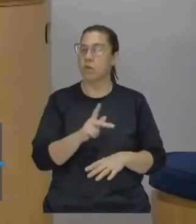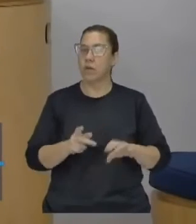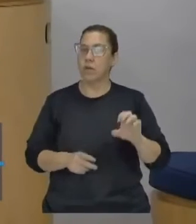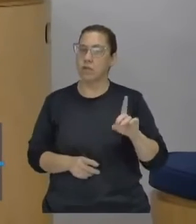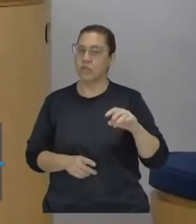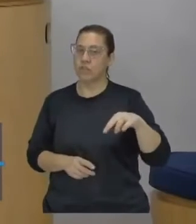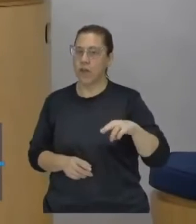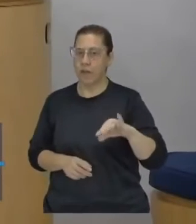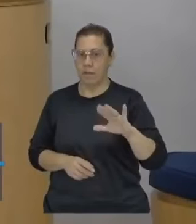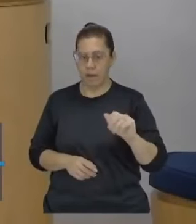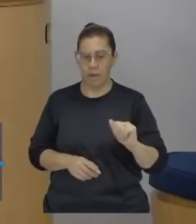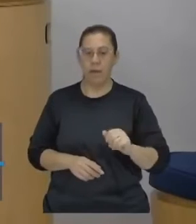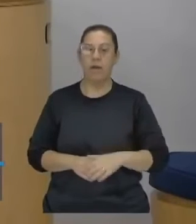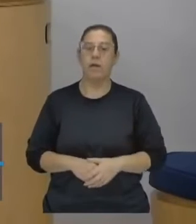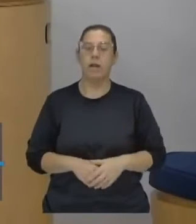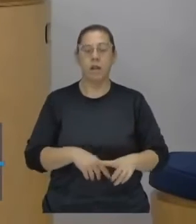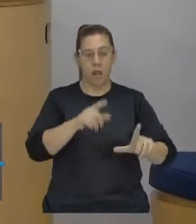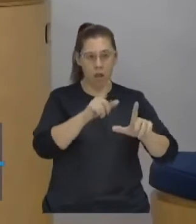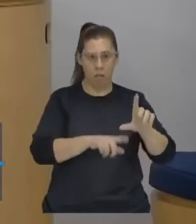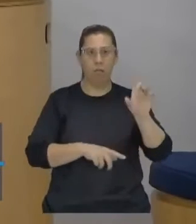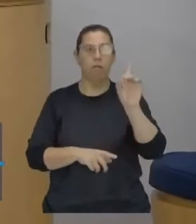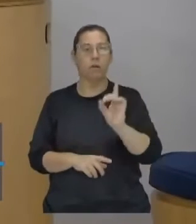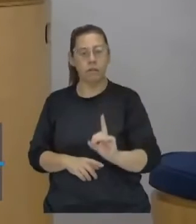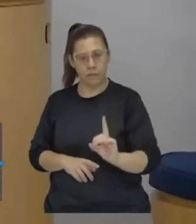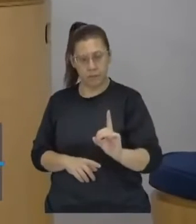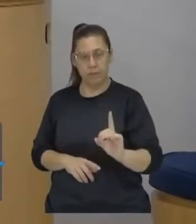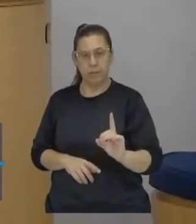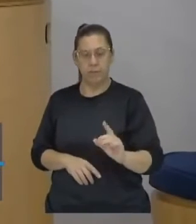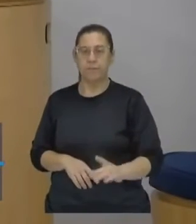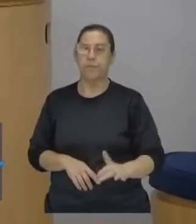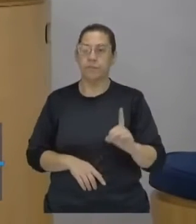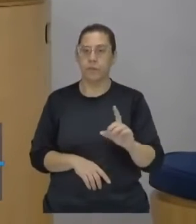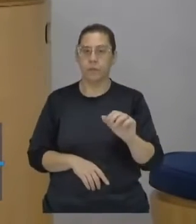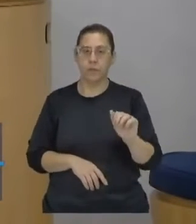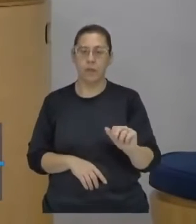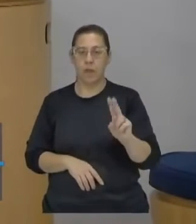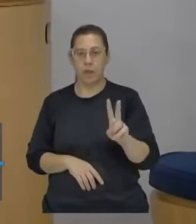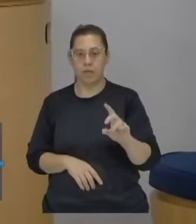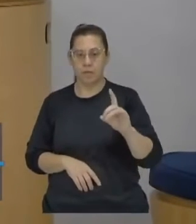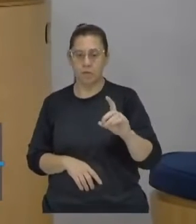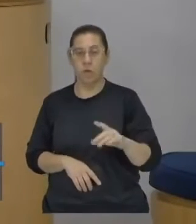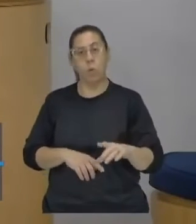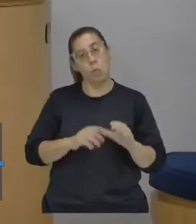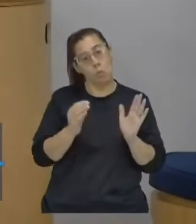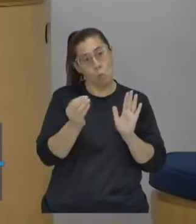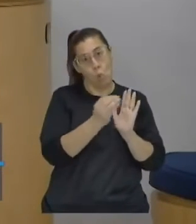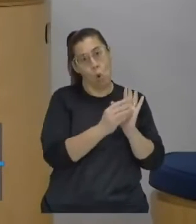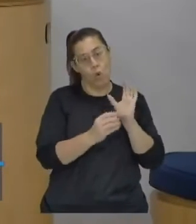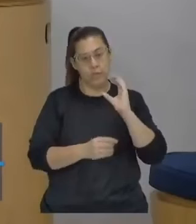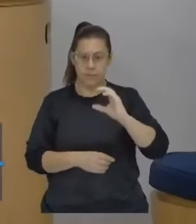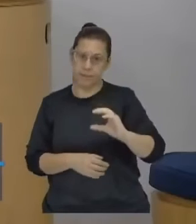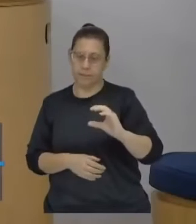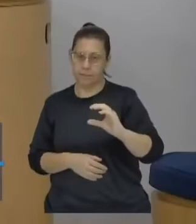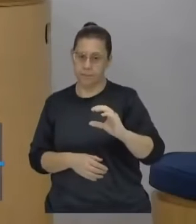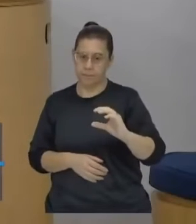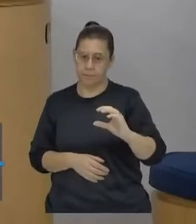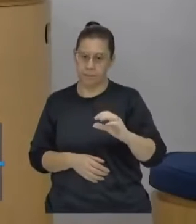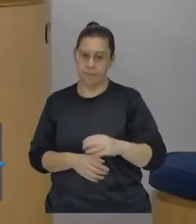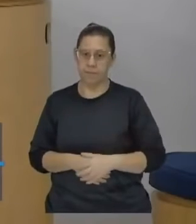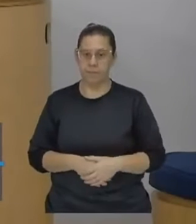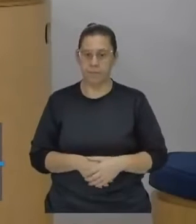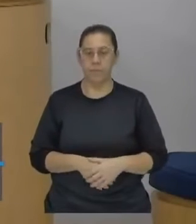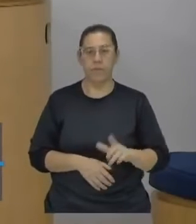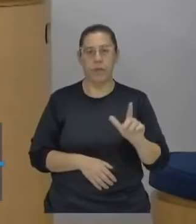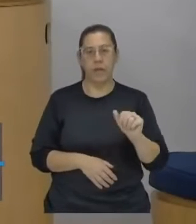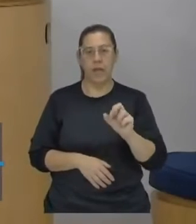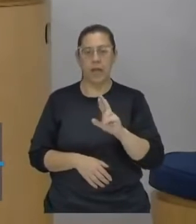que é Edneia, desculpa aí, Pro, letra D. O David da Pro Márcia colocou a C. E a Larissa